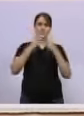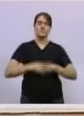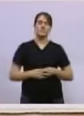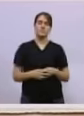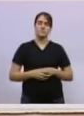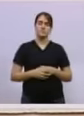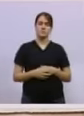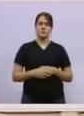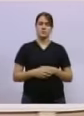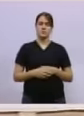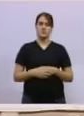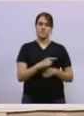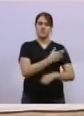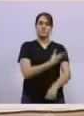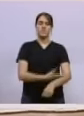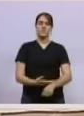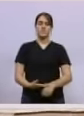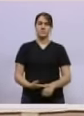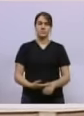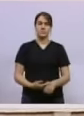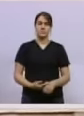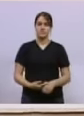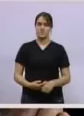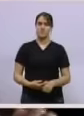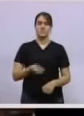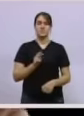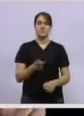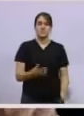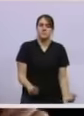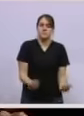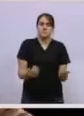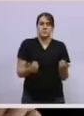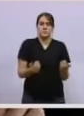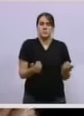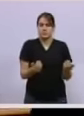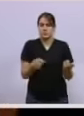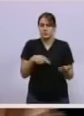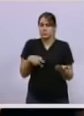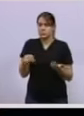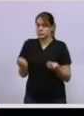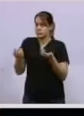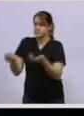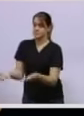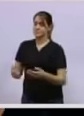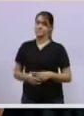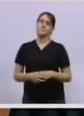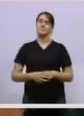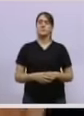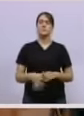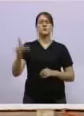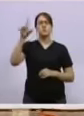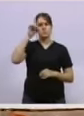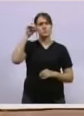ele acostumou-se a transportar aquele bezerro até a outra margem do rio. E